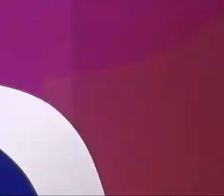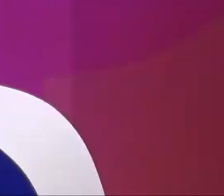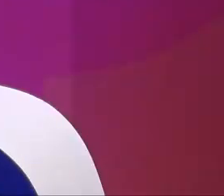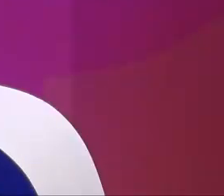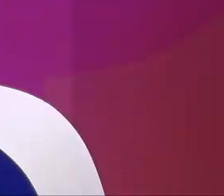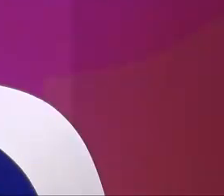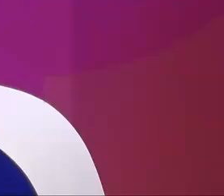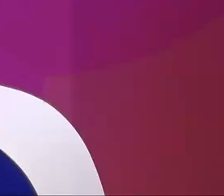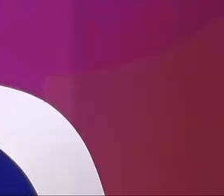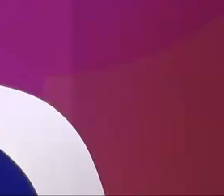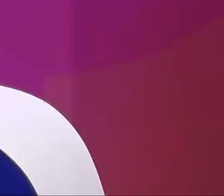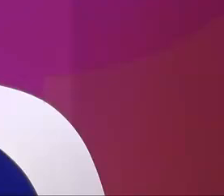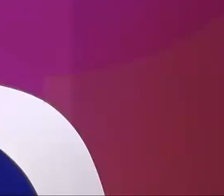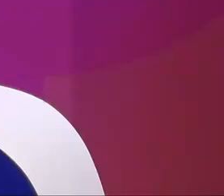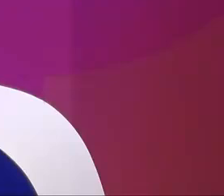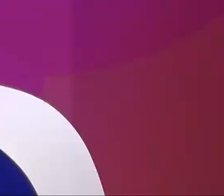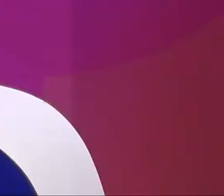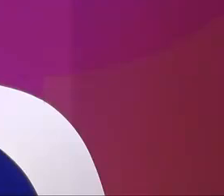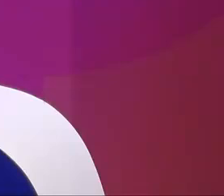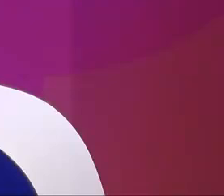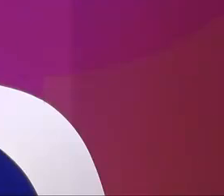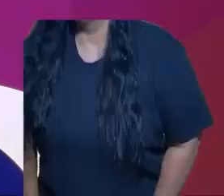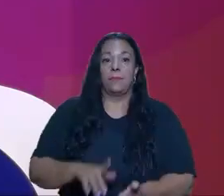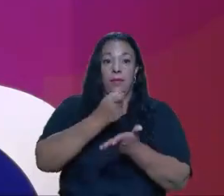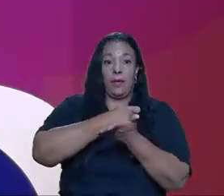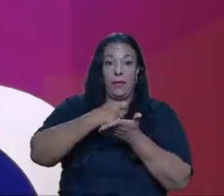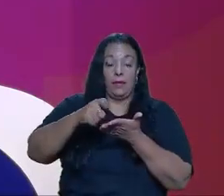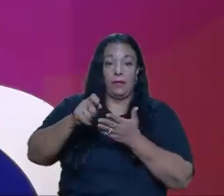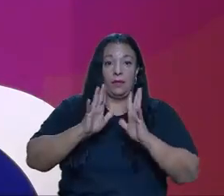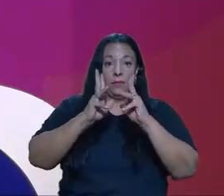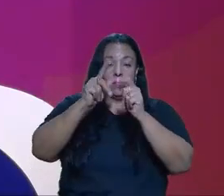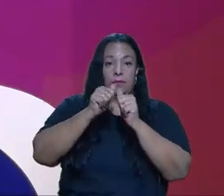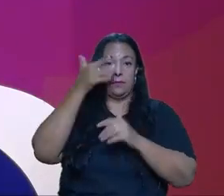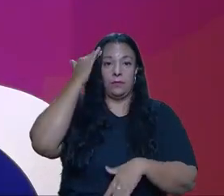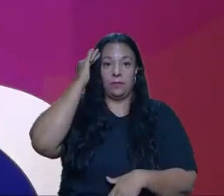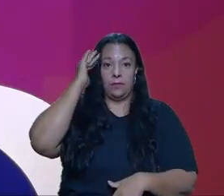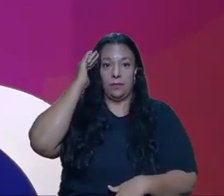palavras complicadas. Escrevo para todos entenderem.